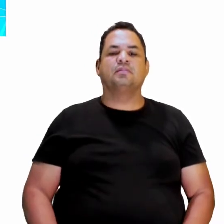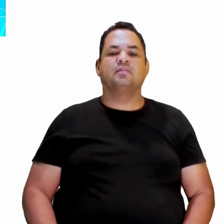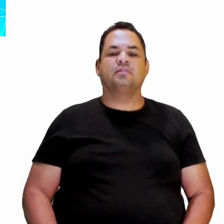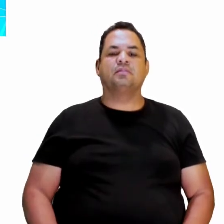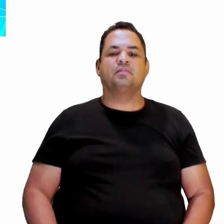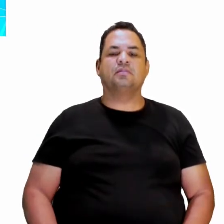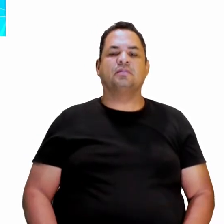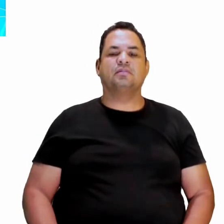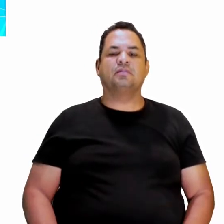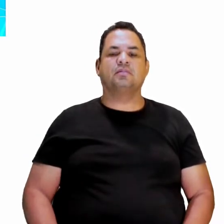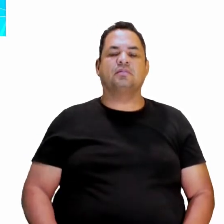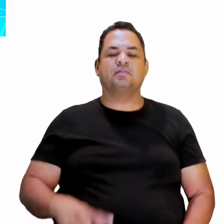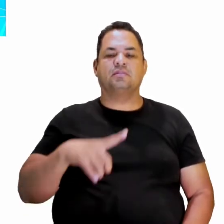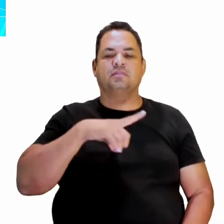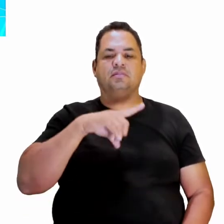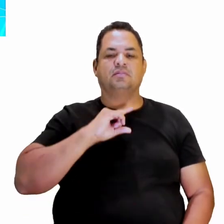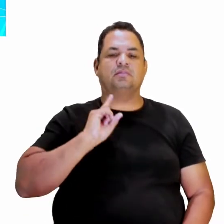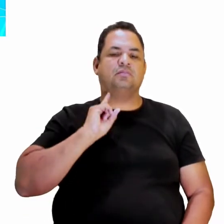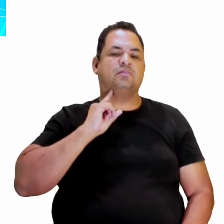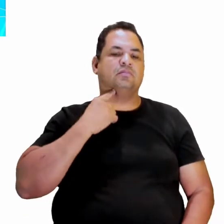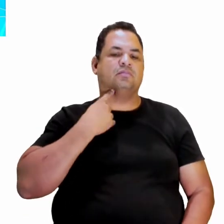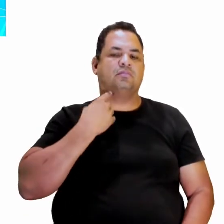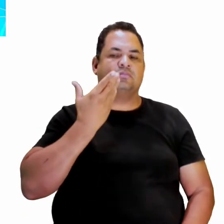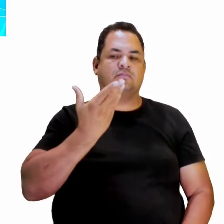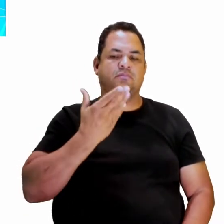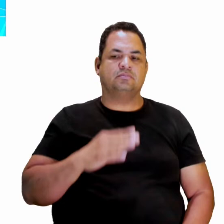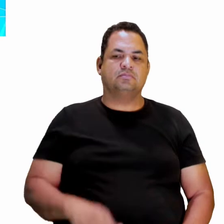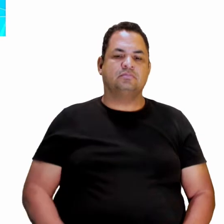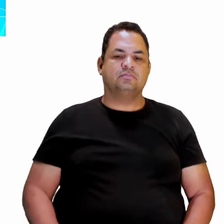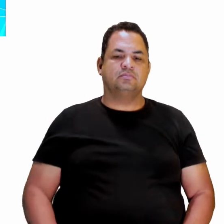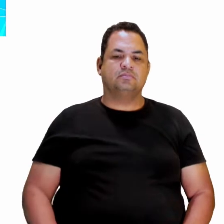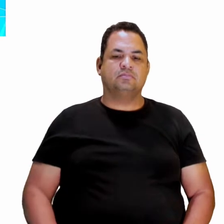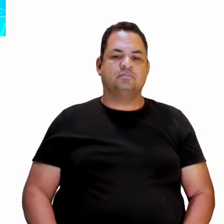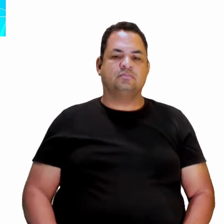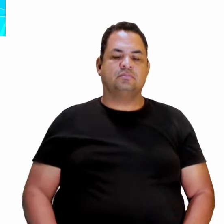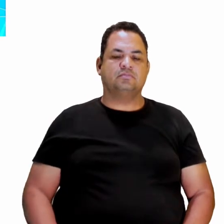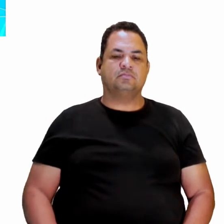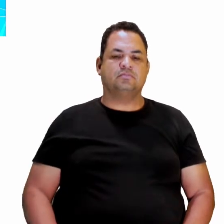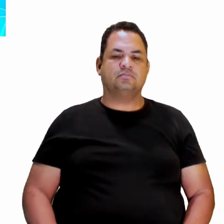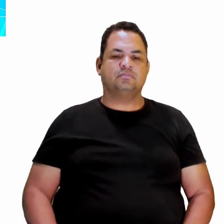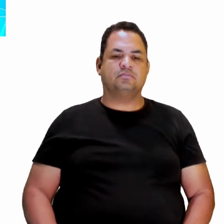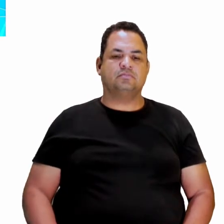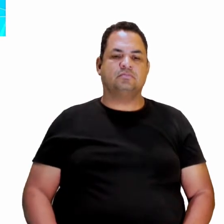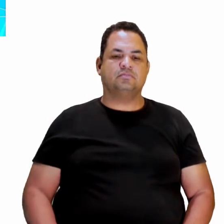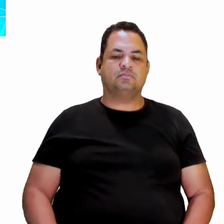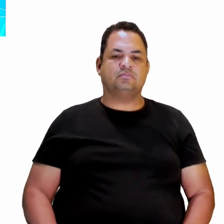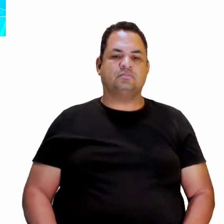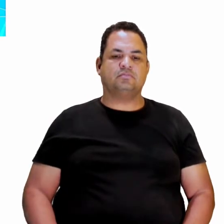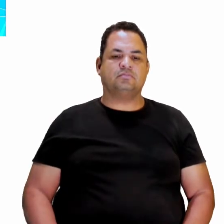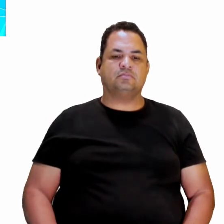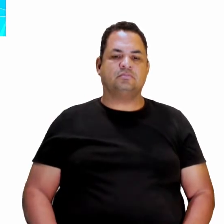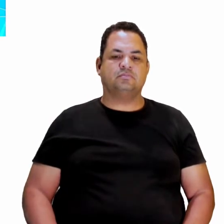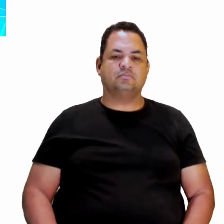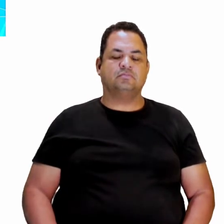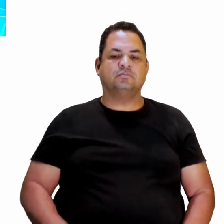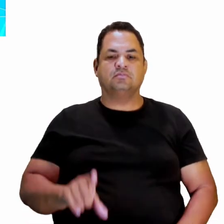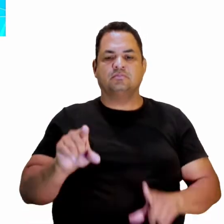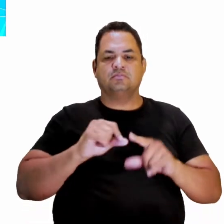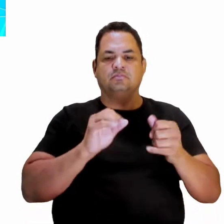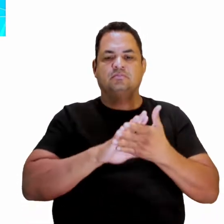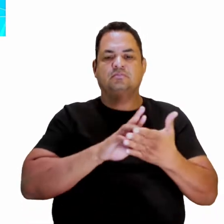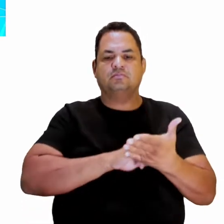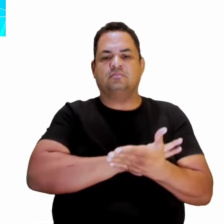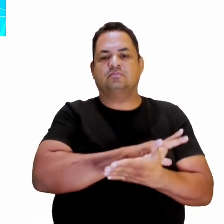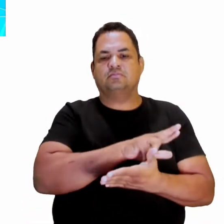próxima, temos aí a poluição, que com certeza temos bastante aqui. O quê? River, aí você vai escolher, né? Tem